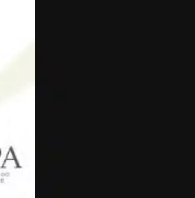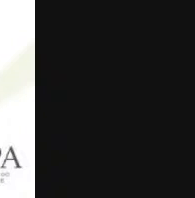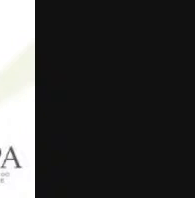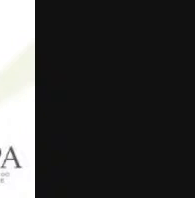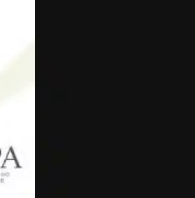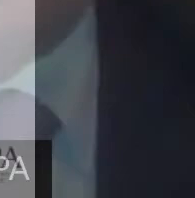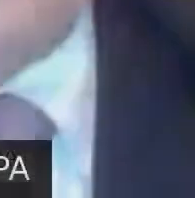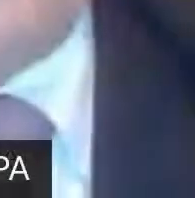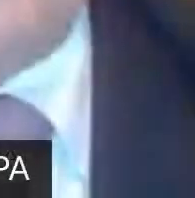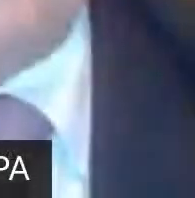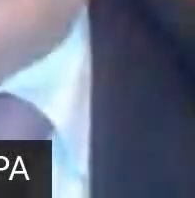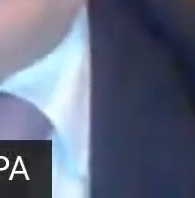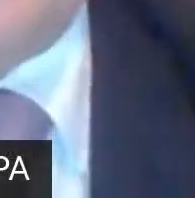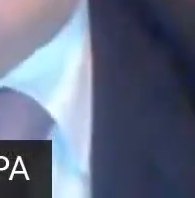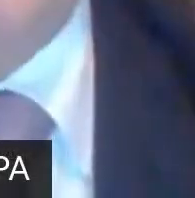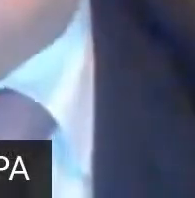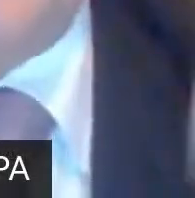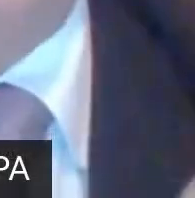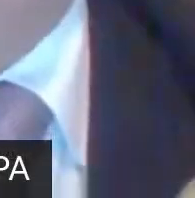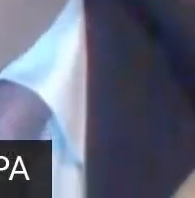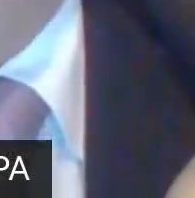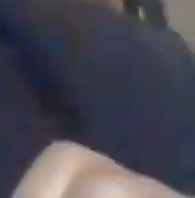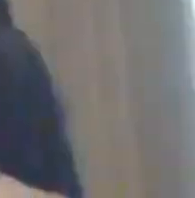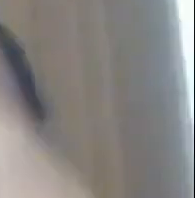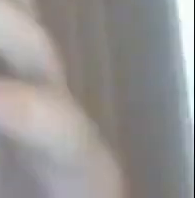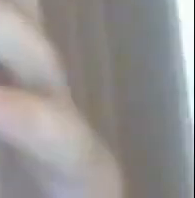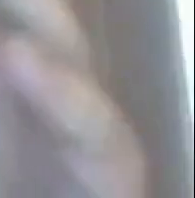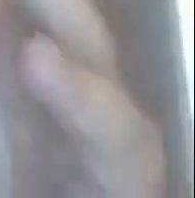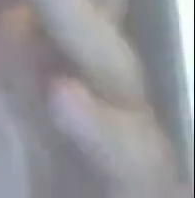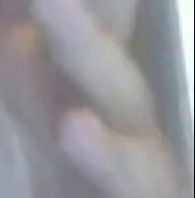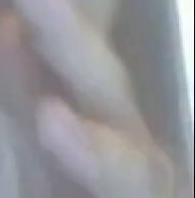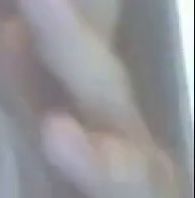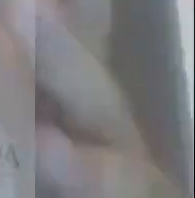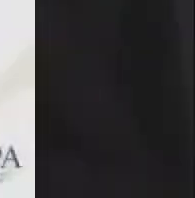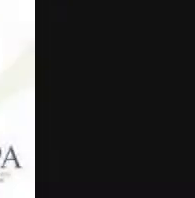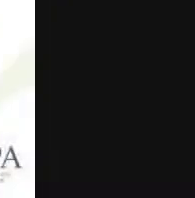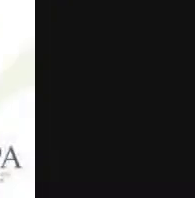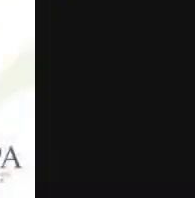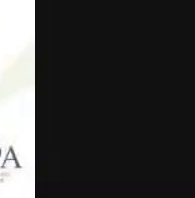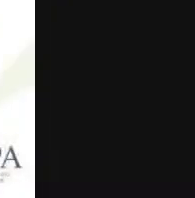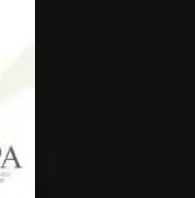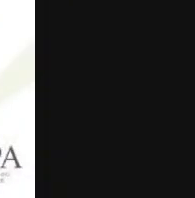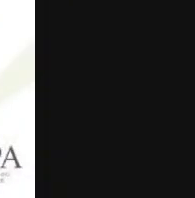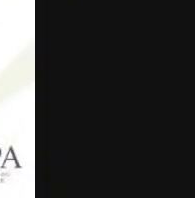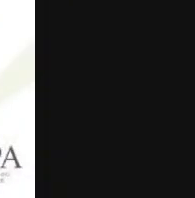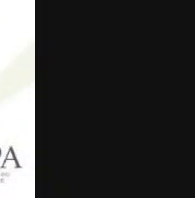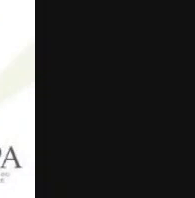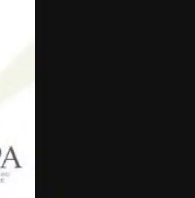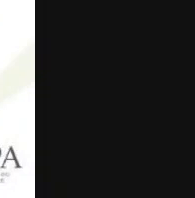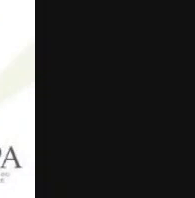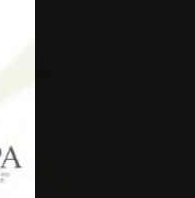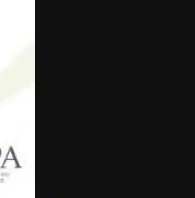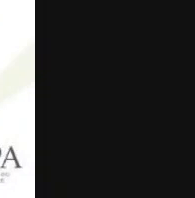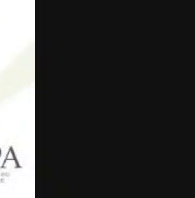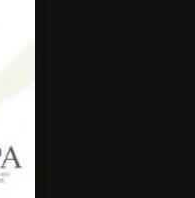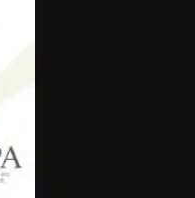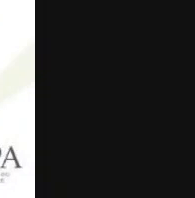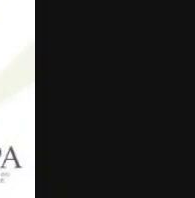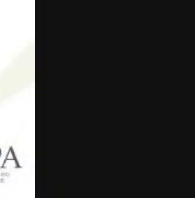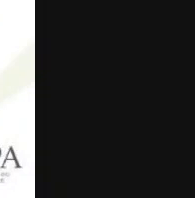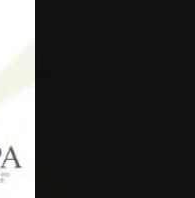dos custos da tonelada. Não basta uma avaliação do contrato verificando se aquele